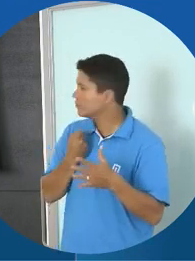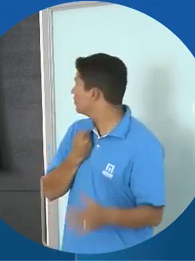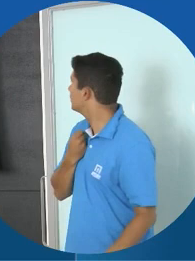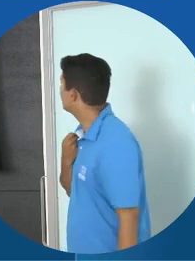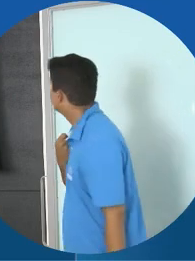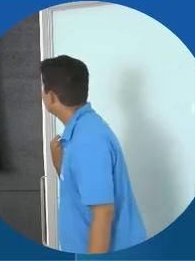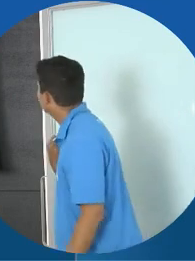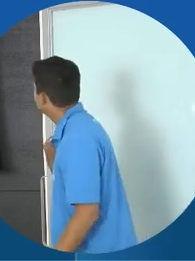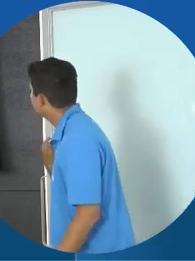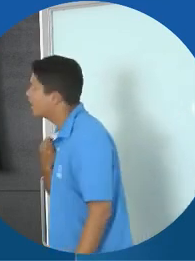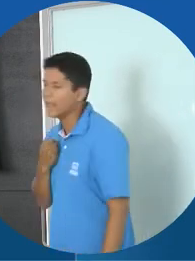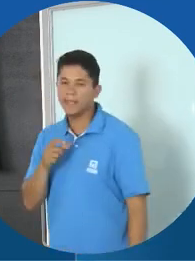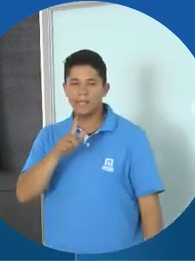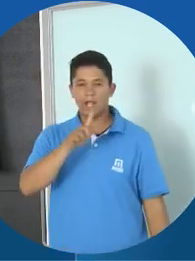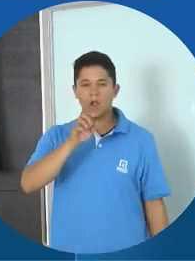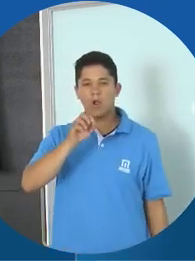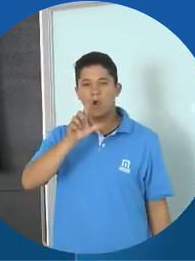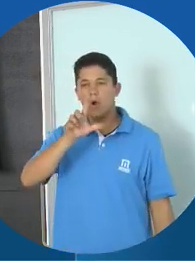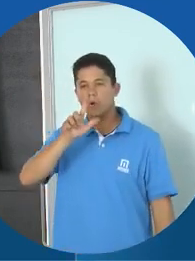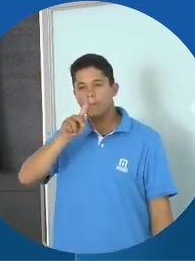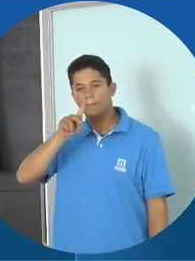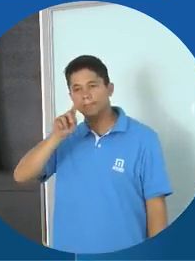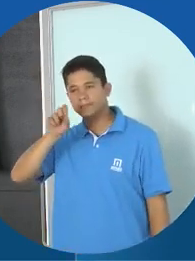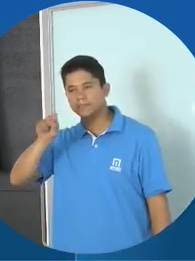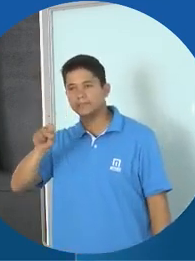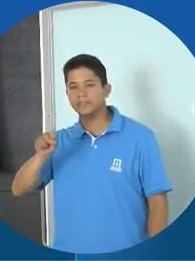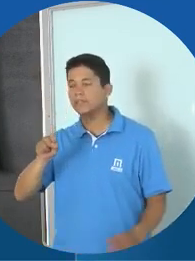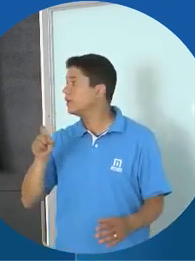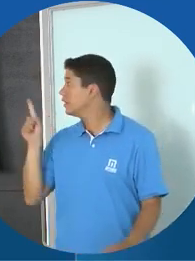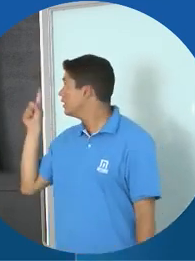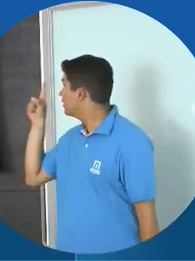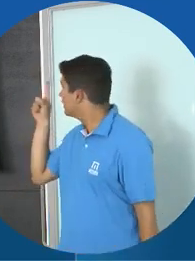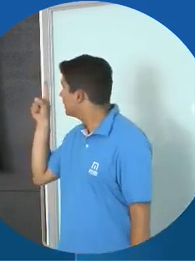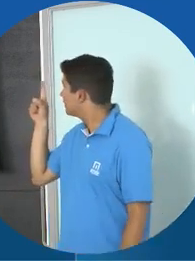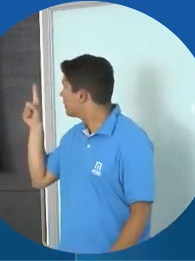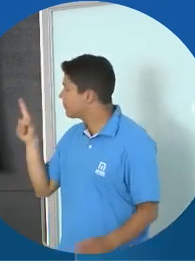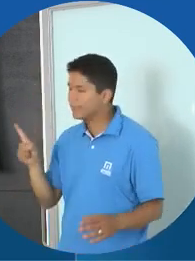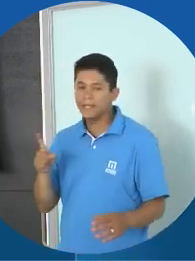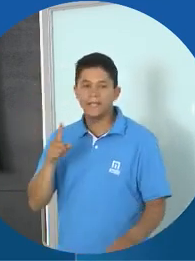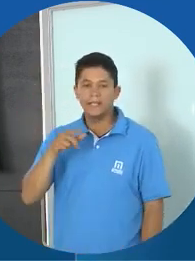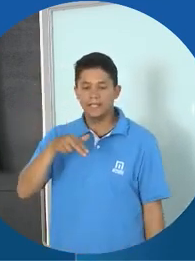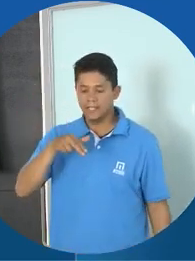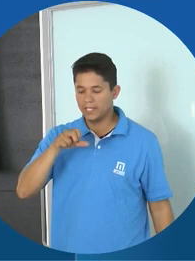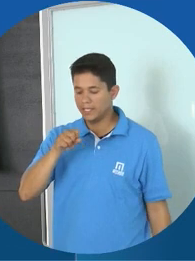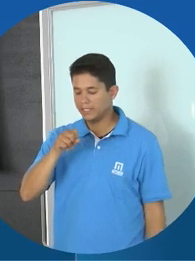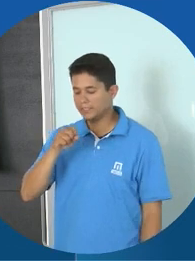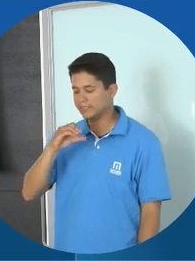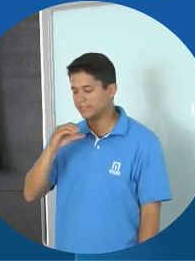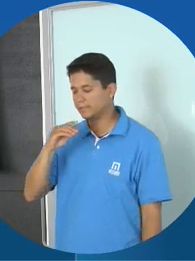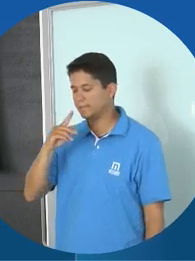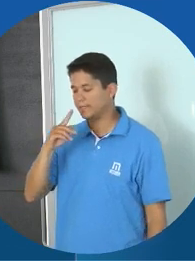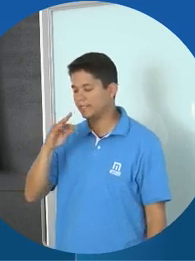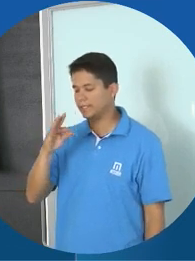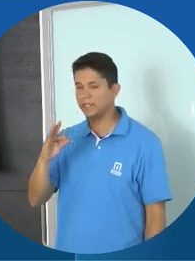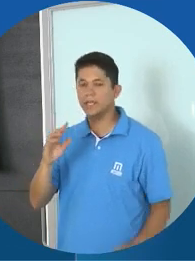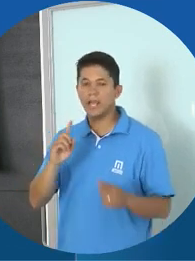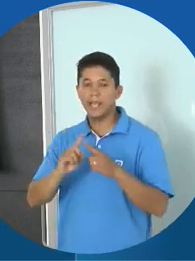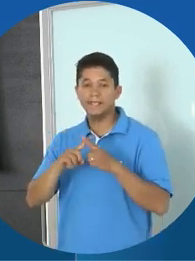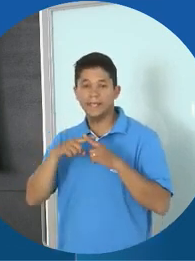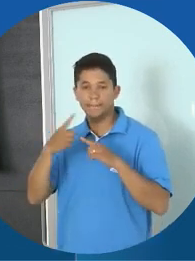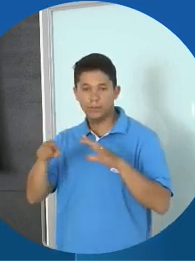NSPT, mas um NSPT mais portátil. E, posteriormente ao processo de injeção,